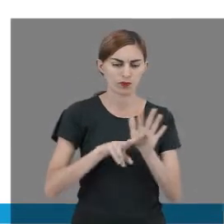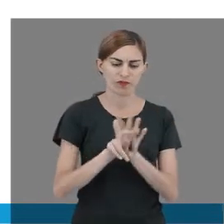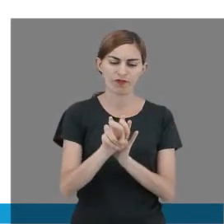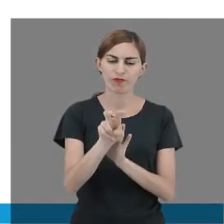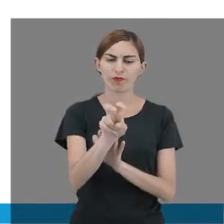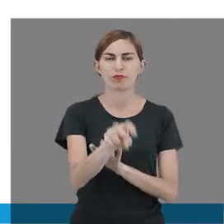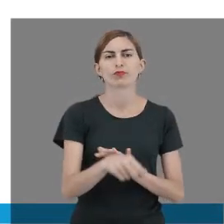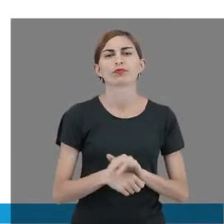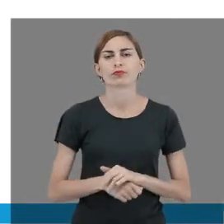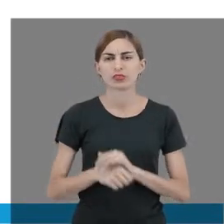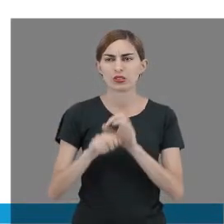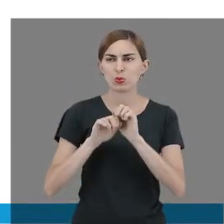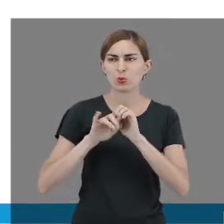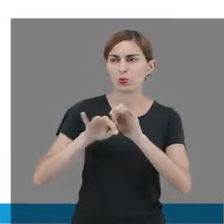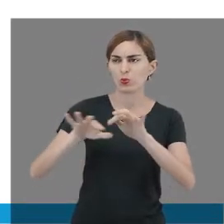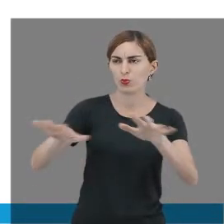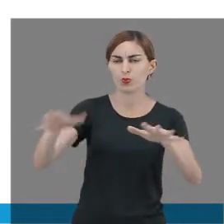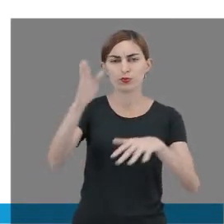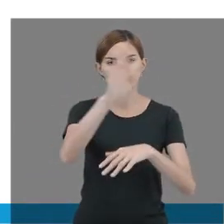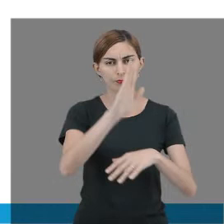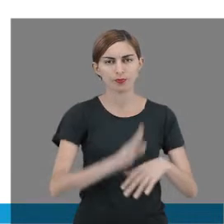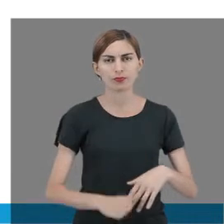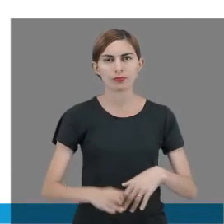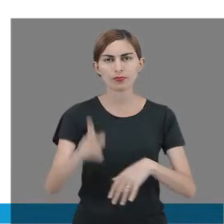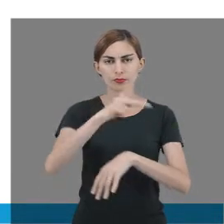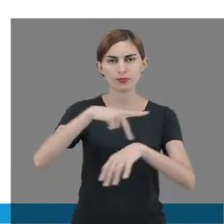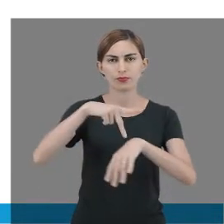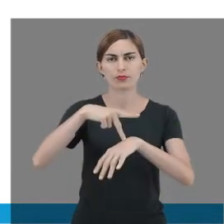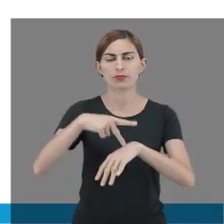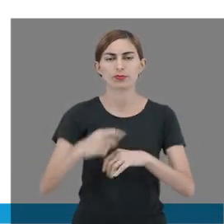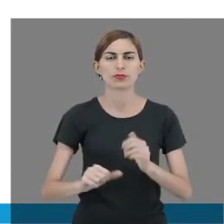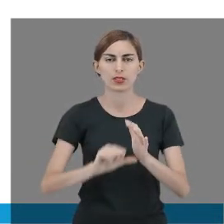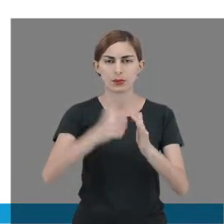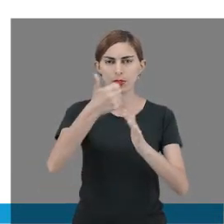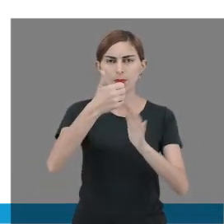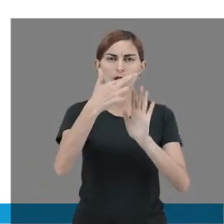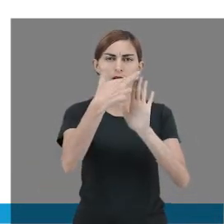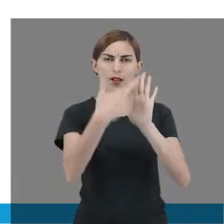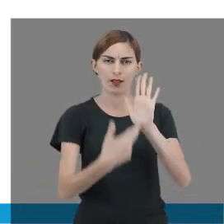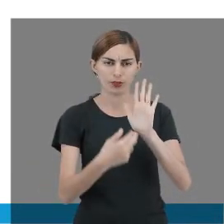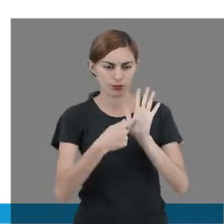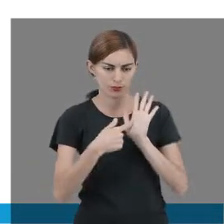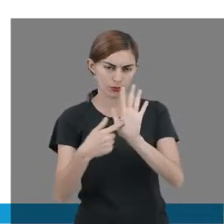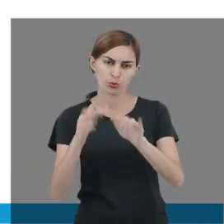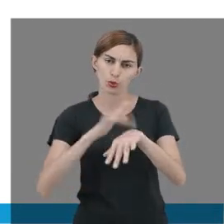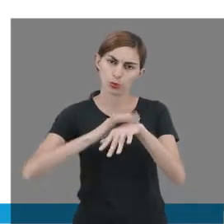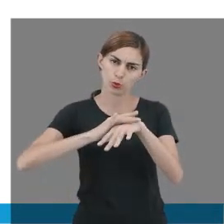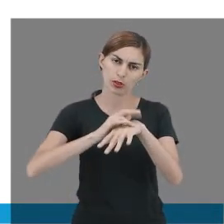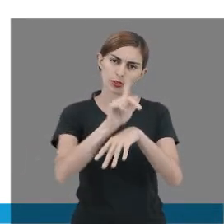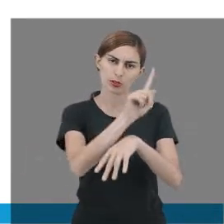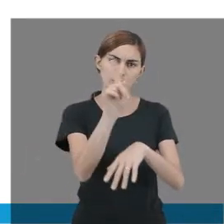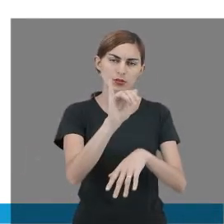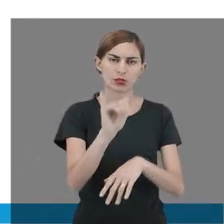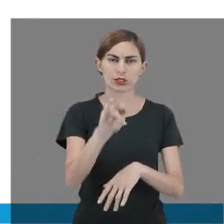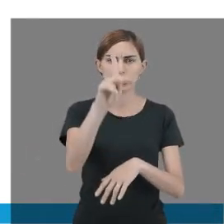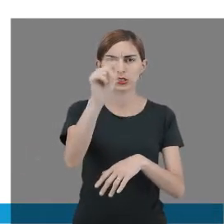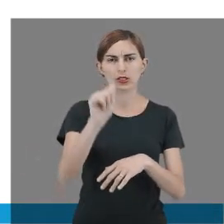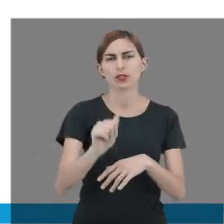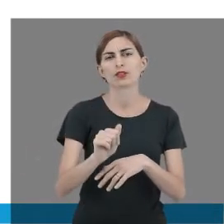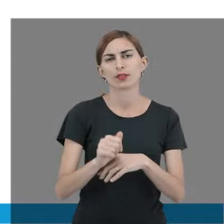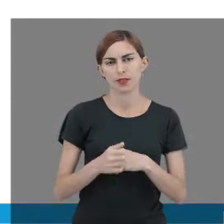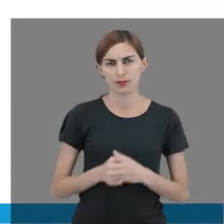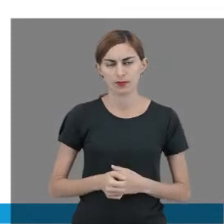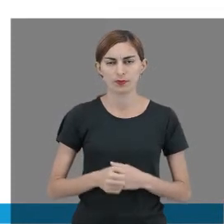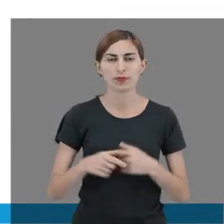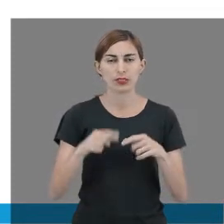vírus, circulando no país. Este é o primeiro relatório da doença de Zika adquirida localmente nas